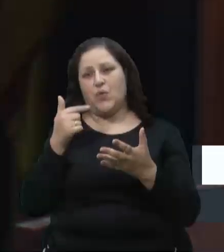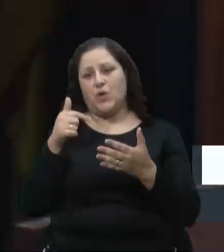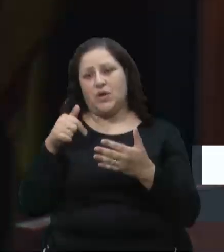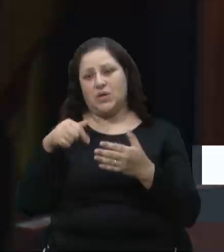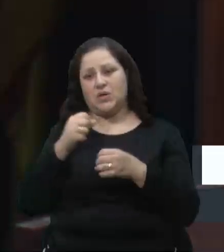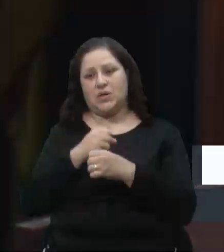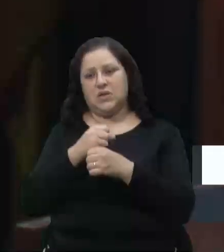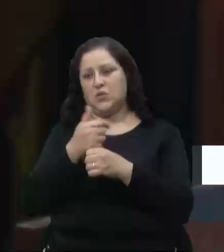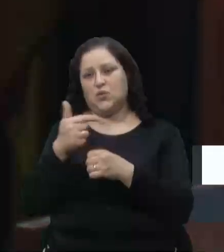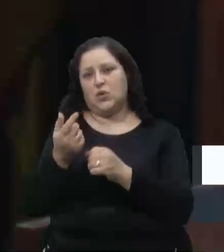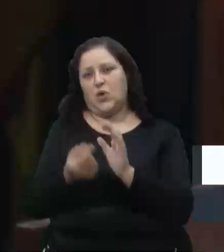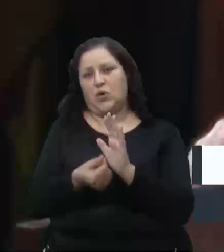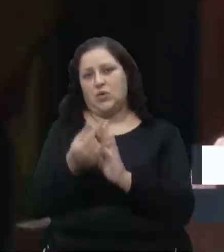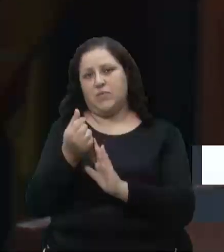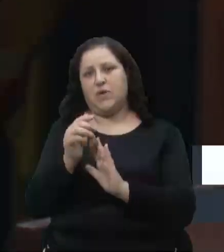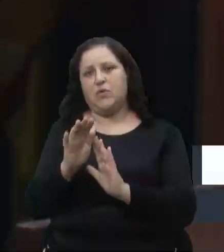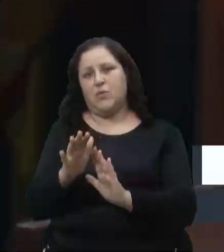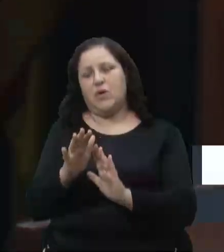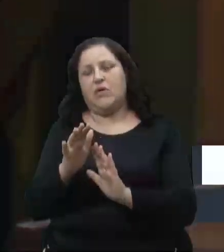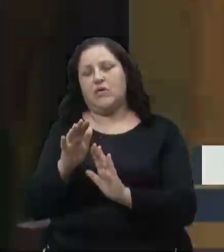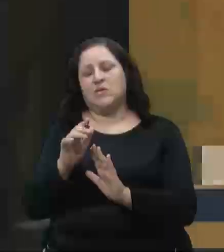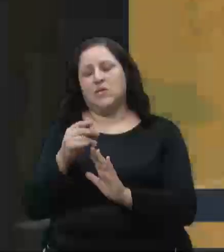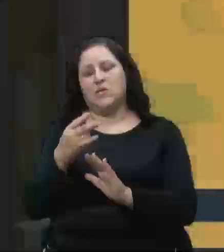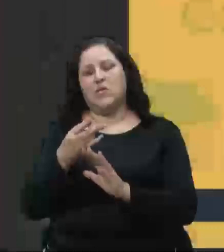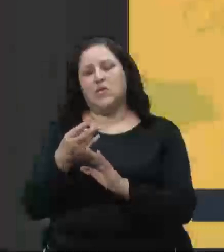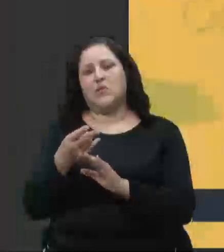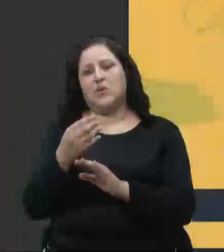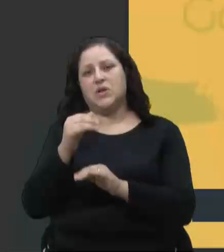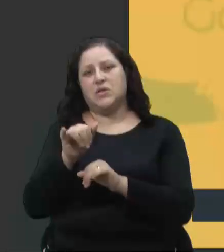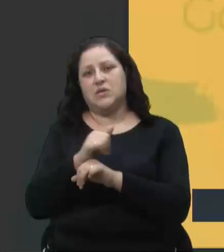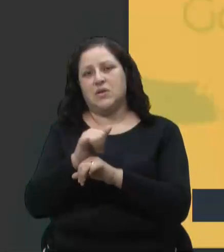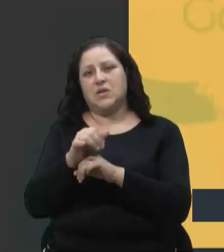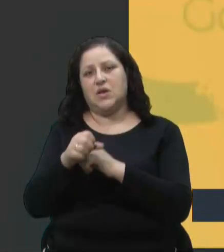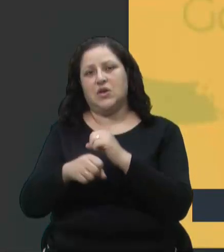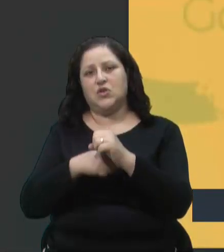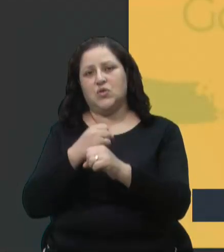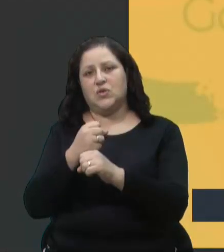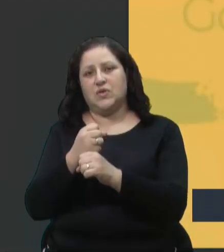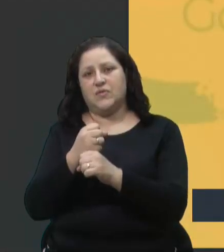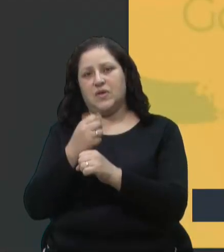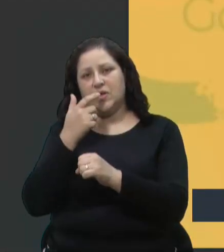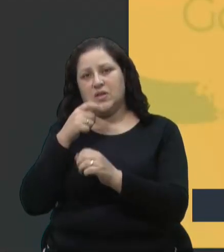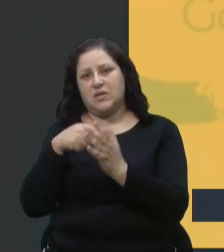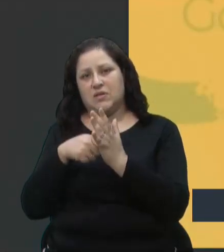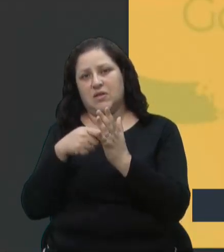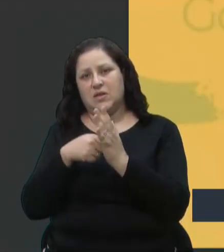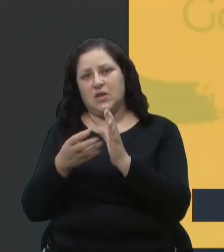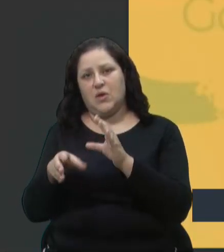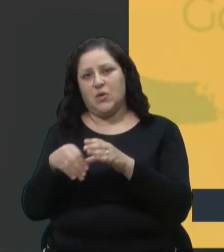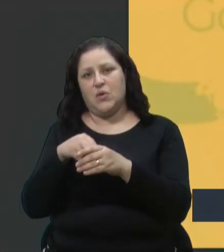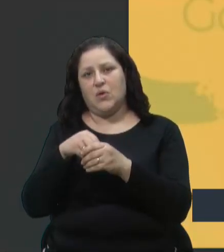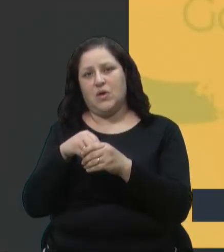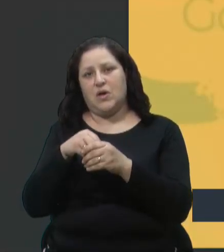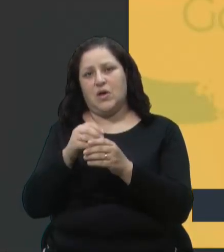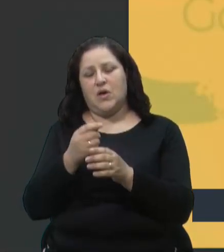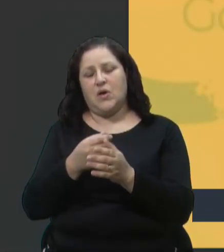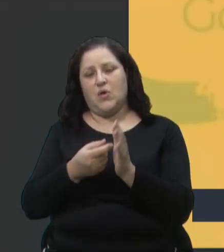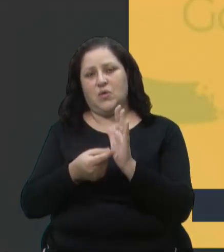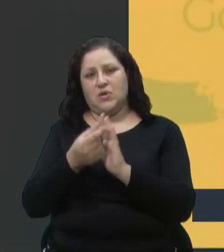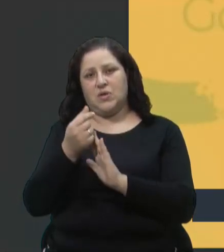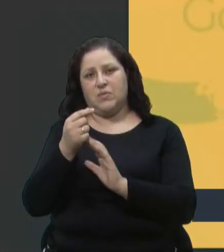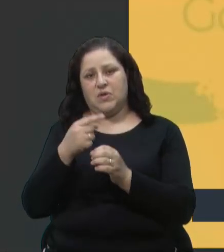mas que vai procurar formas de, para o ano que vem, tentar colocar no orçamento do município para